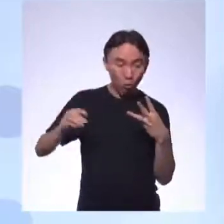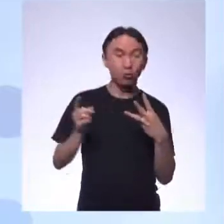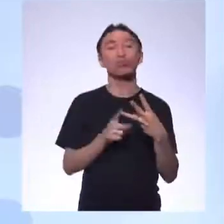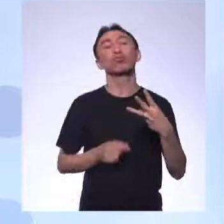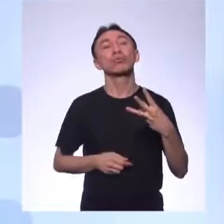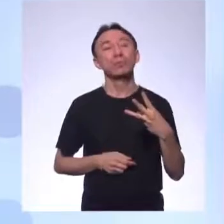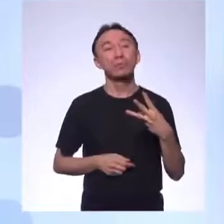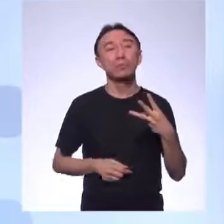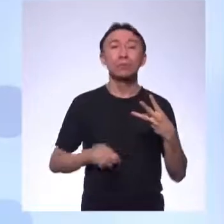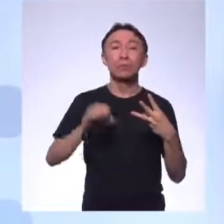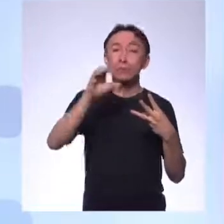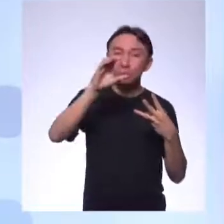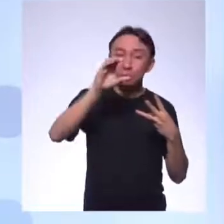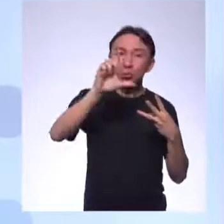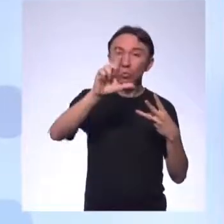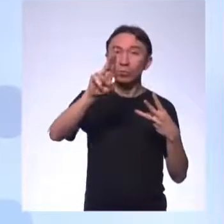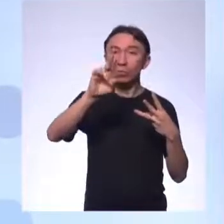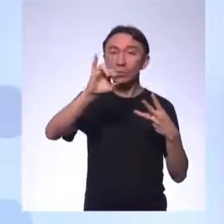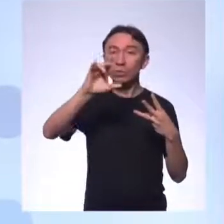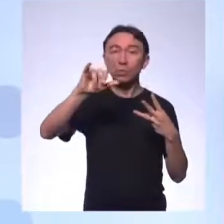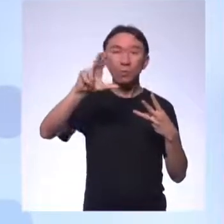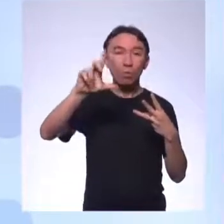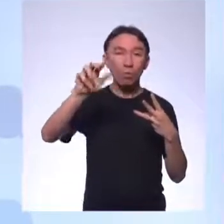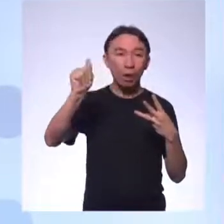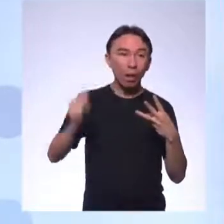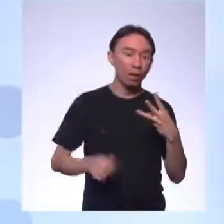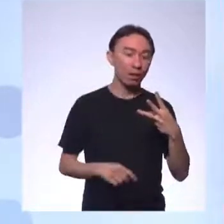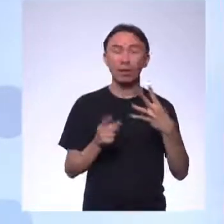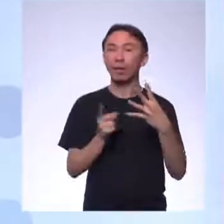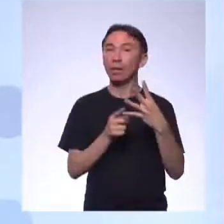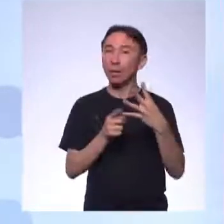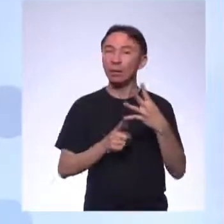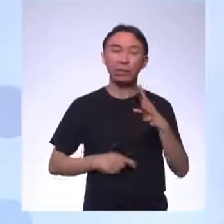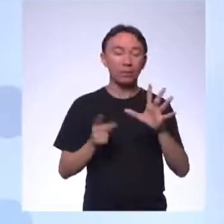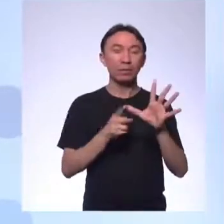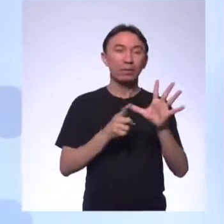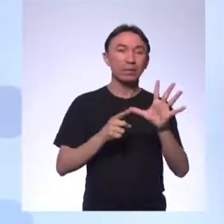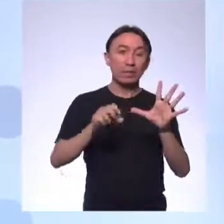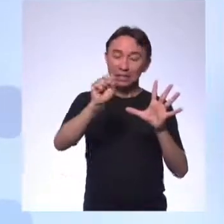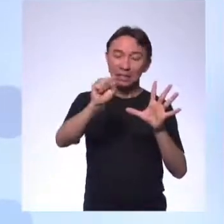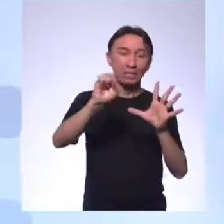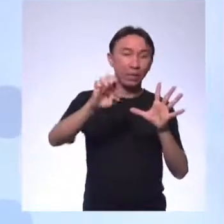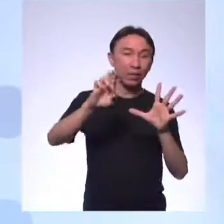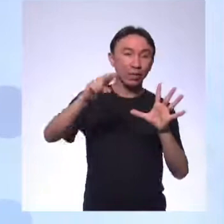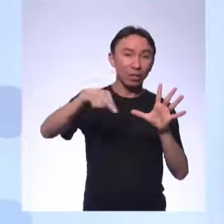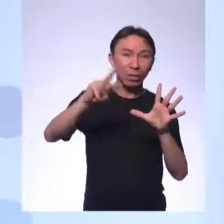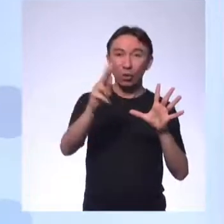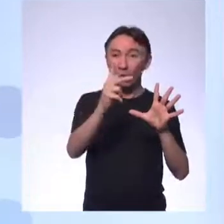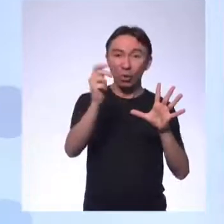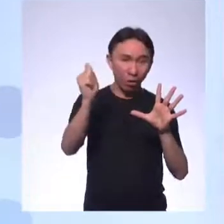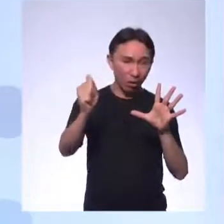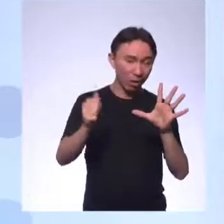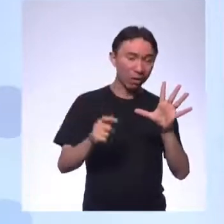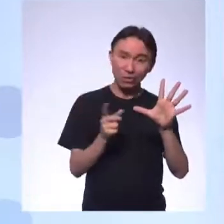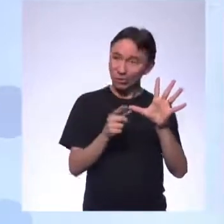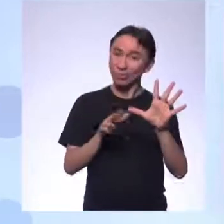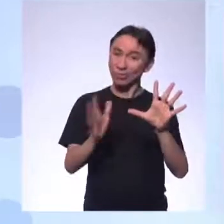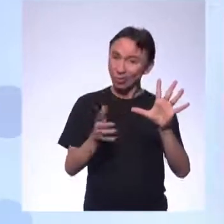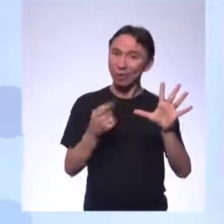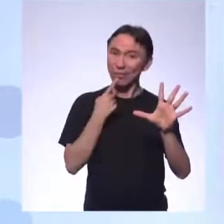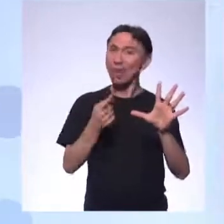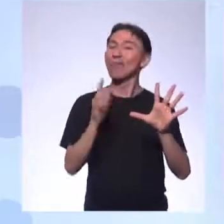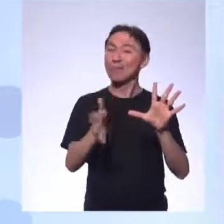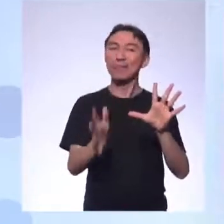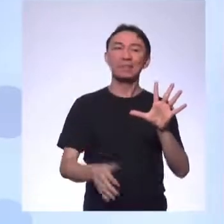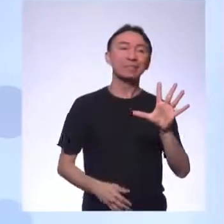agora. Lucila, Senhora. Aliás, o livro Senhora, falamos dele aqui, né? Quando falamos de romantismo no começo do